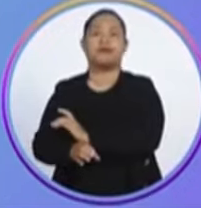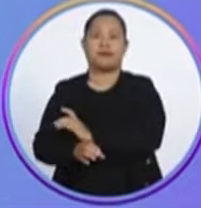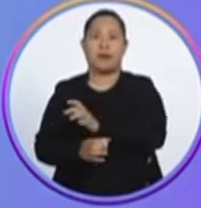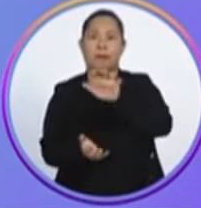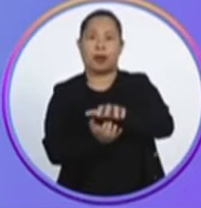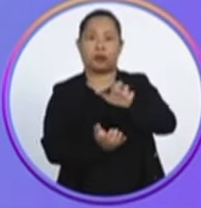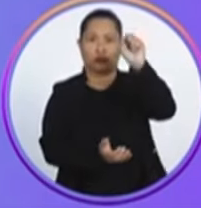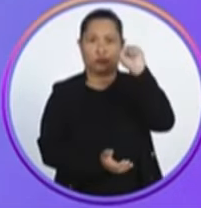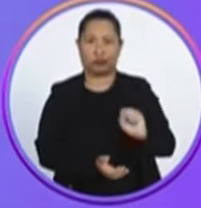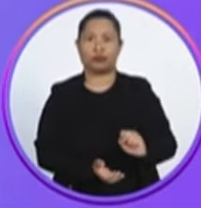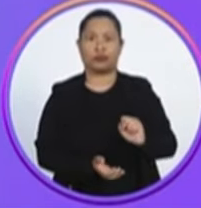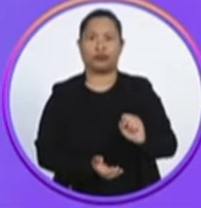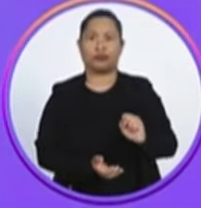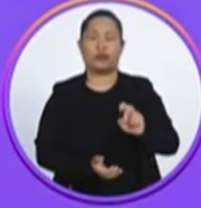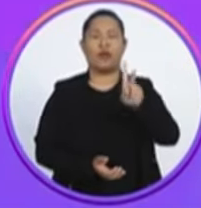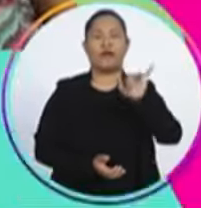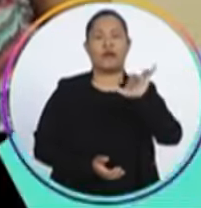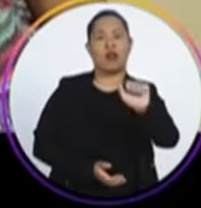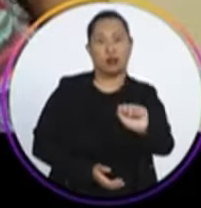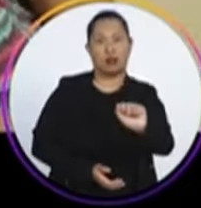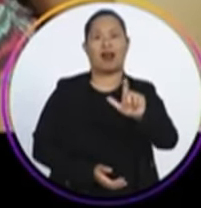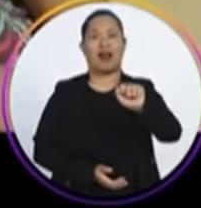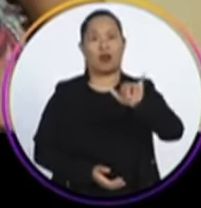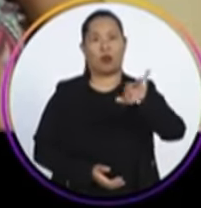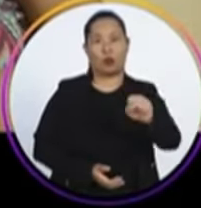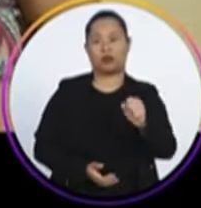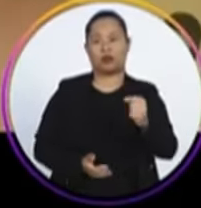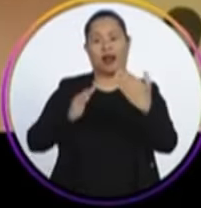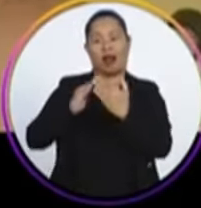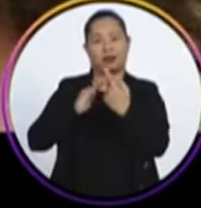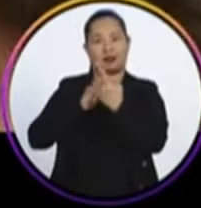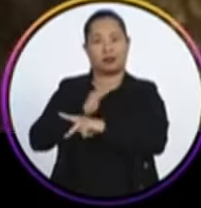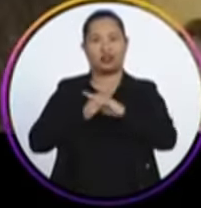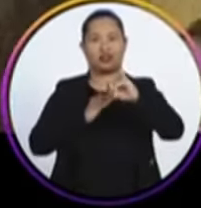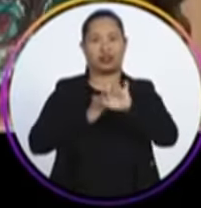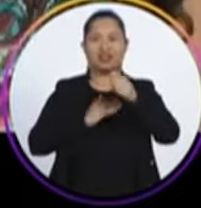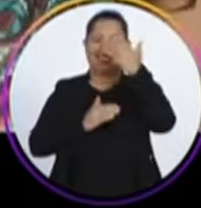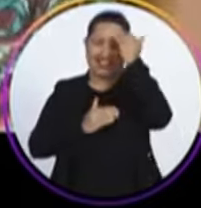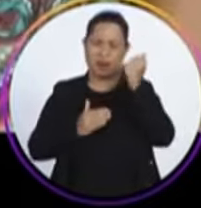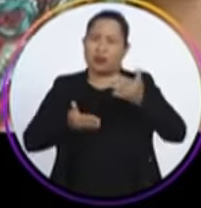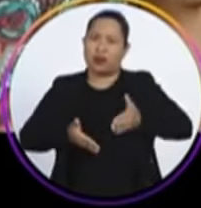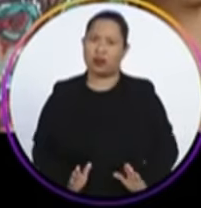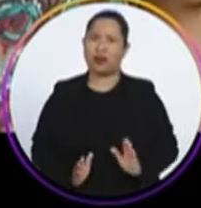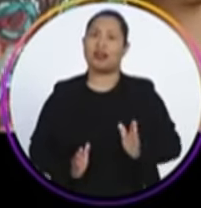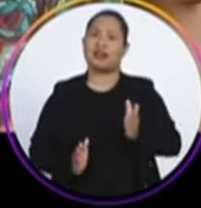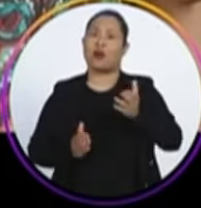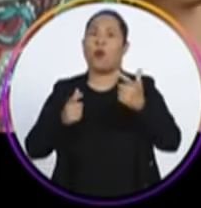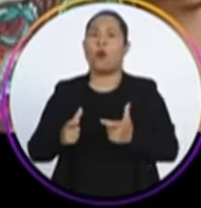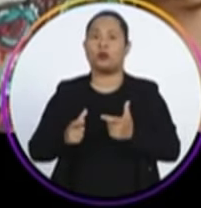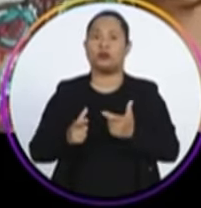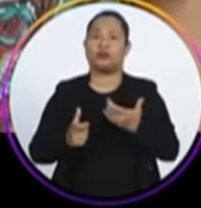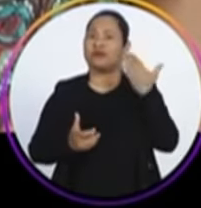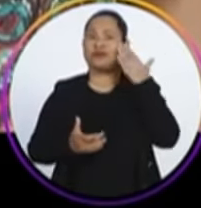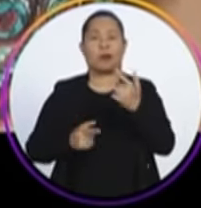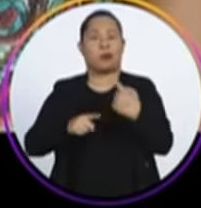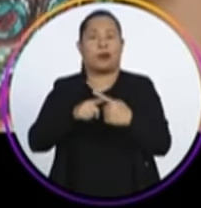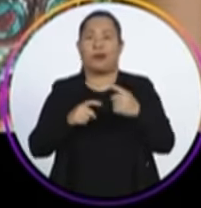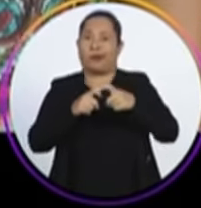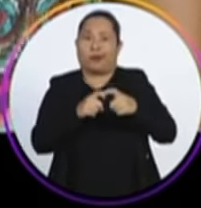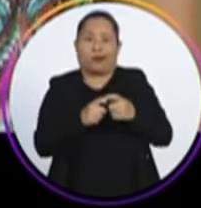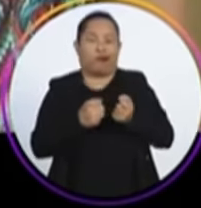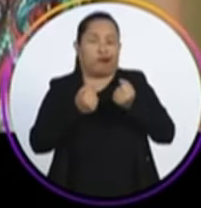Pernambuco, em Surubim, na Vila de Lagoa Queimada, na casa de Jane Cleide. Você sabe onde sua criança vai nascer? Não, porque nenhum médico até agora não diz onde vai